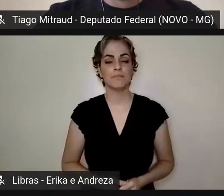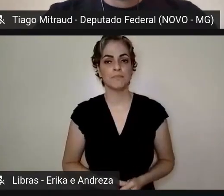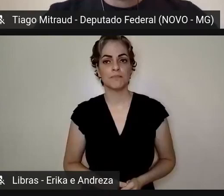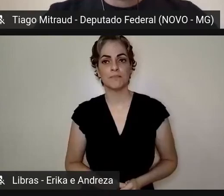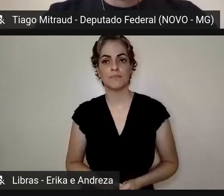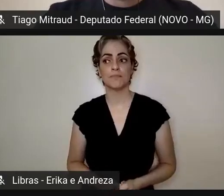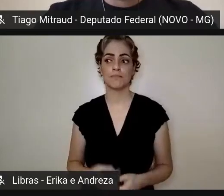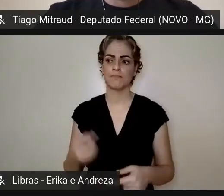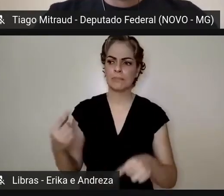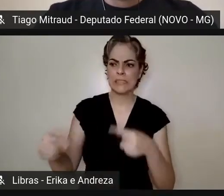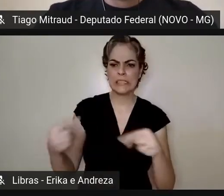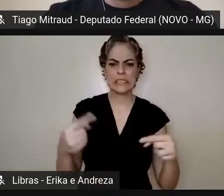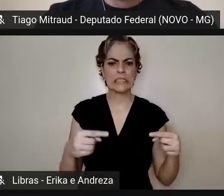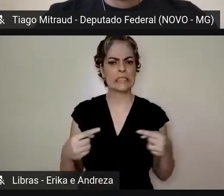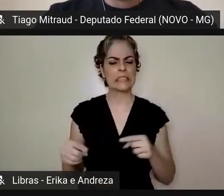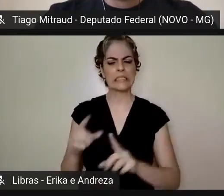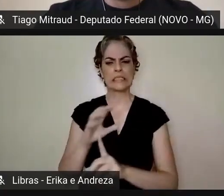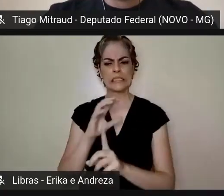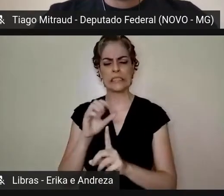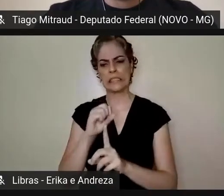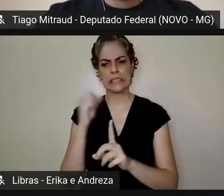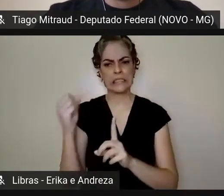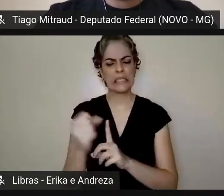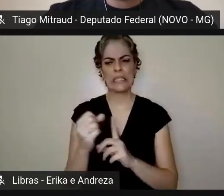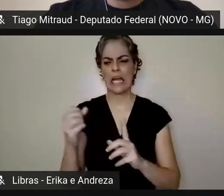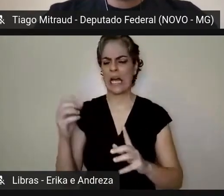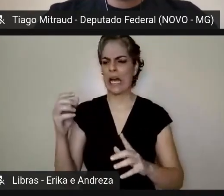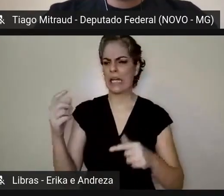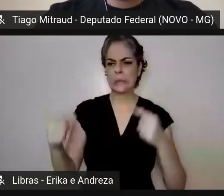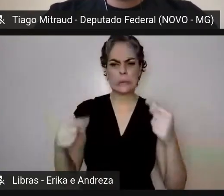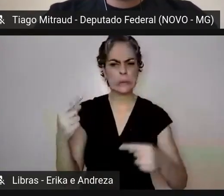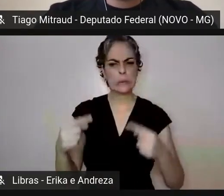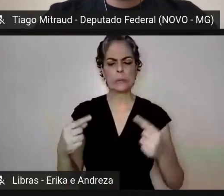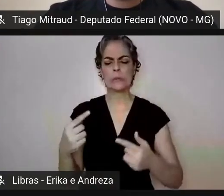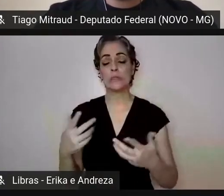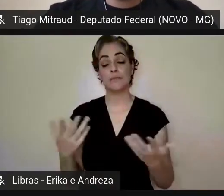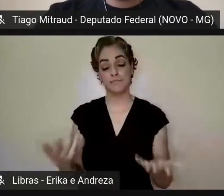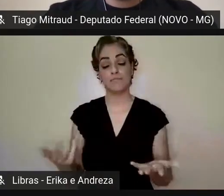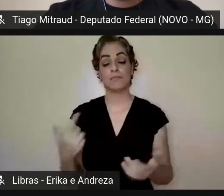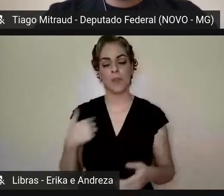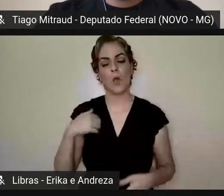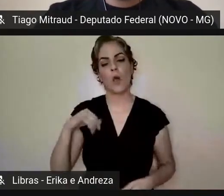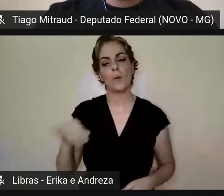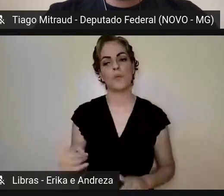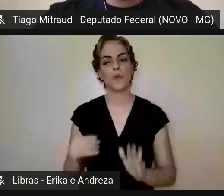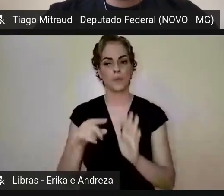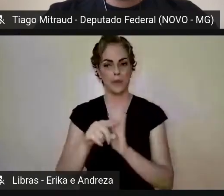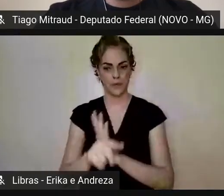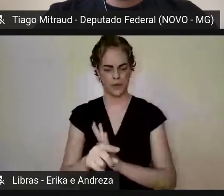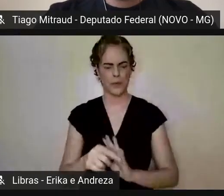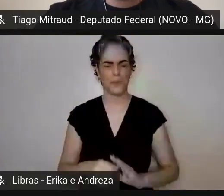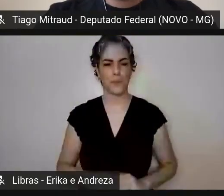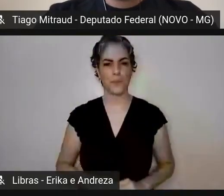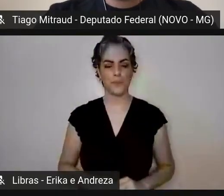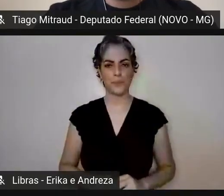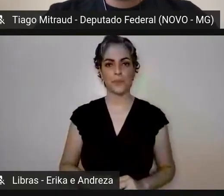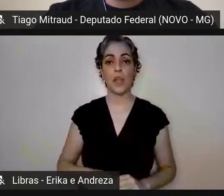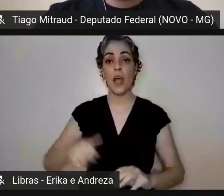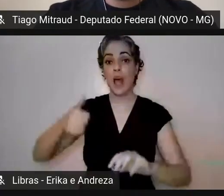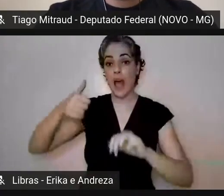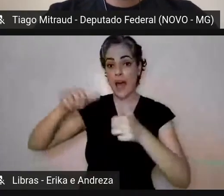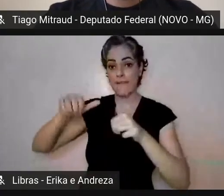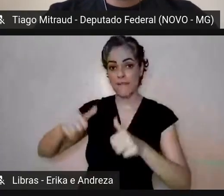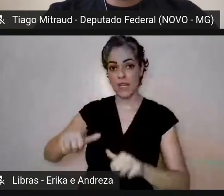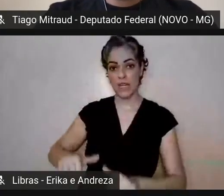muita perplexidade. Eu queria perguntar para o Tiago o seguinte: a regulamentação de avaliação de desempenho, ela nunca foi feita, está na